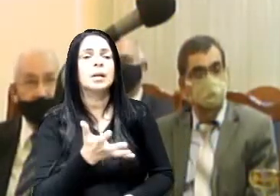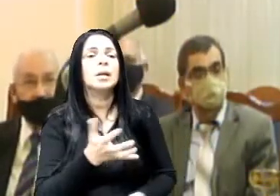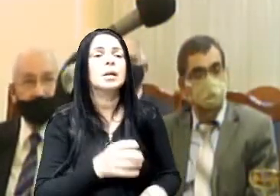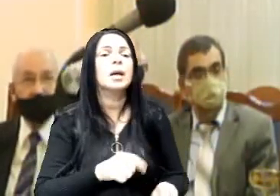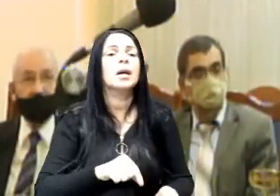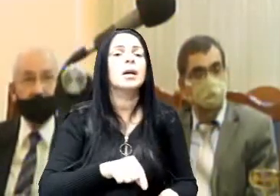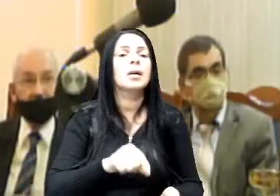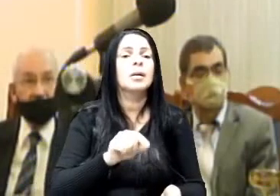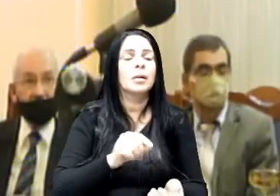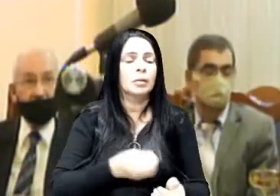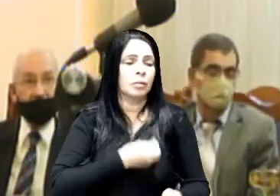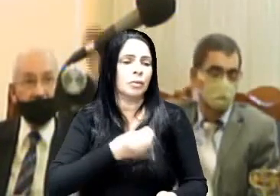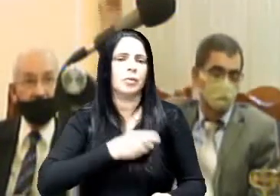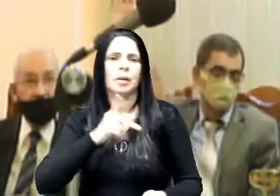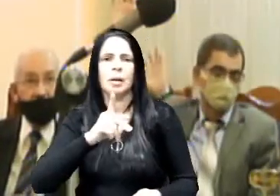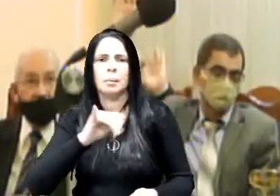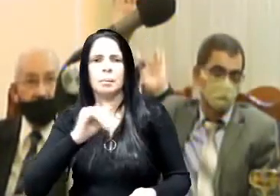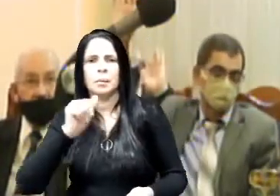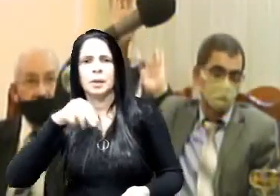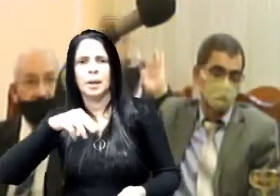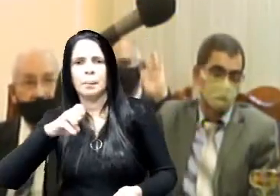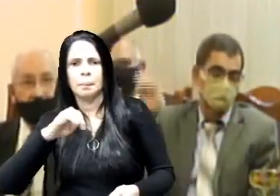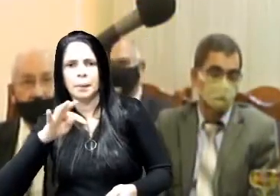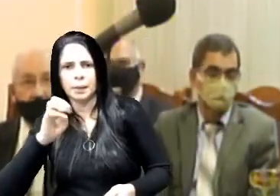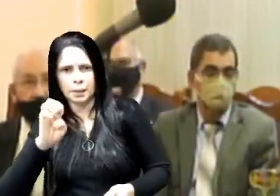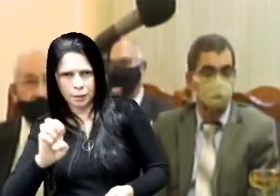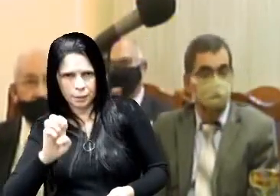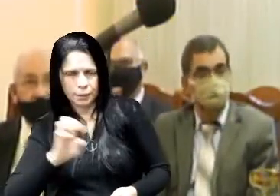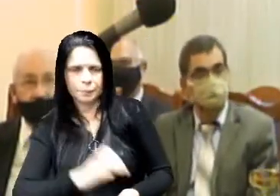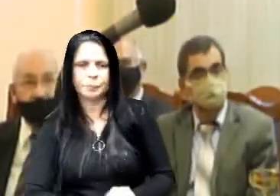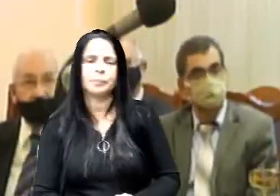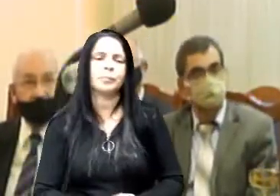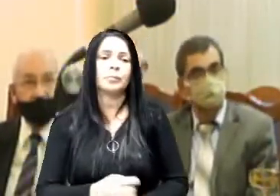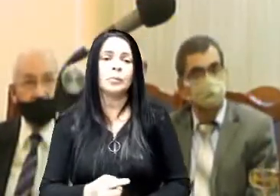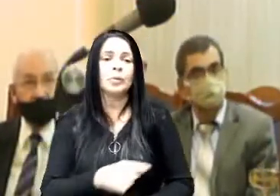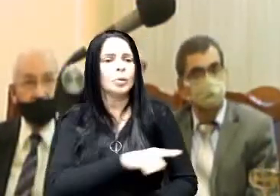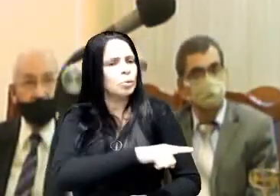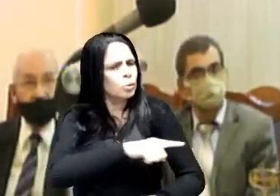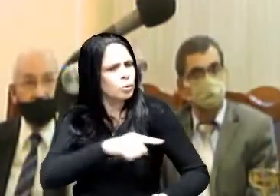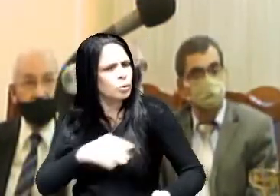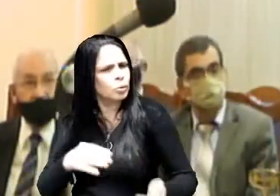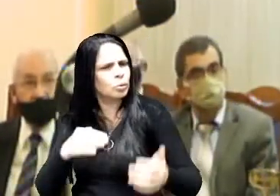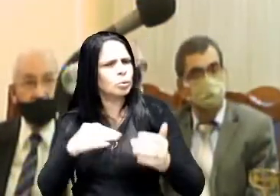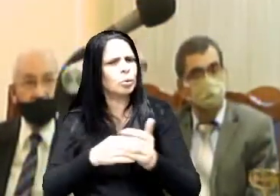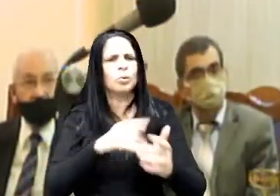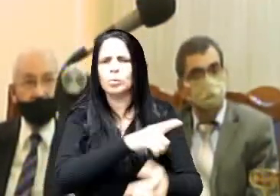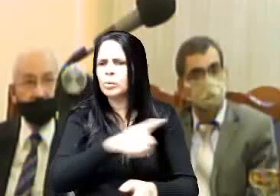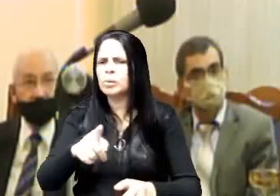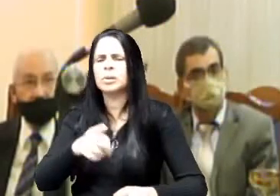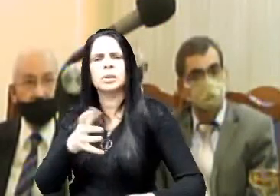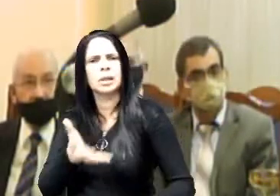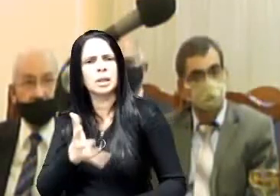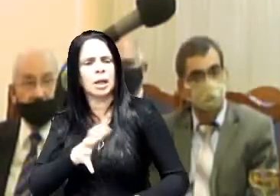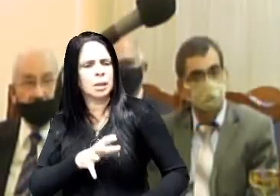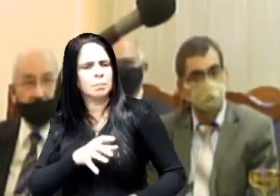Quem quer aqui viver piamente? Todos os que querem padecem